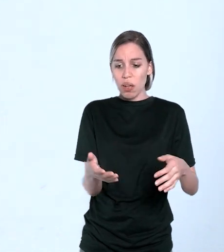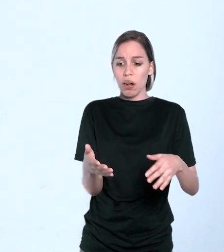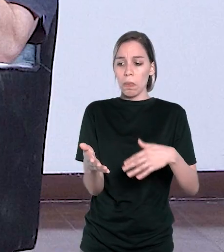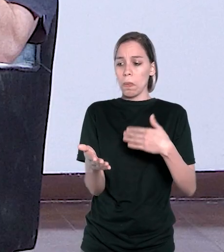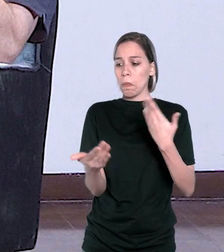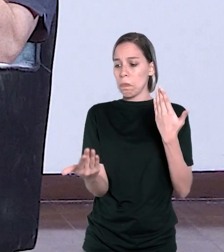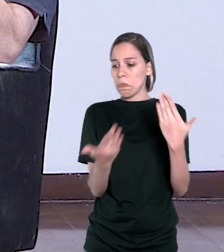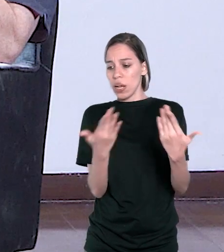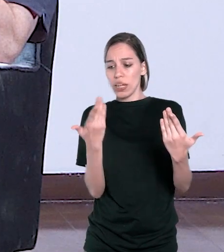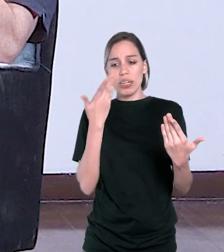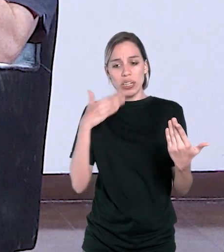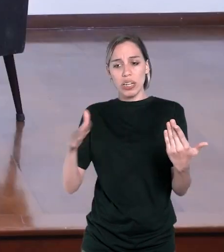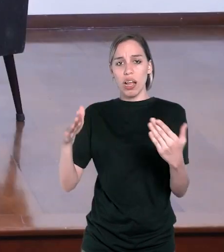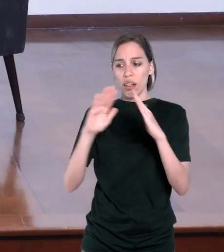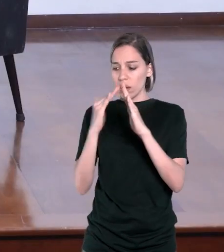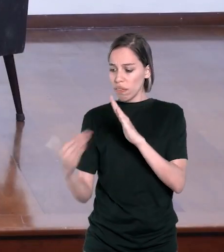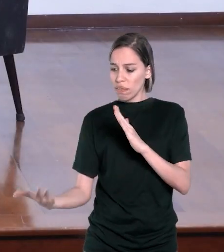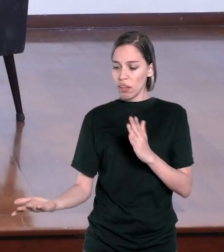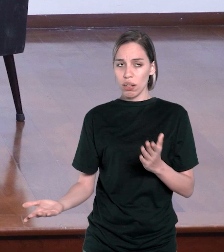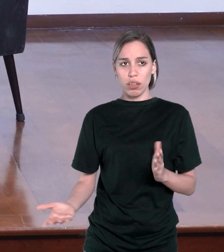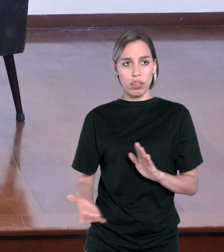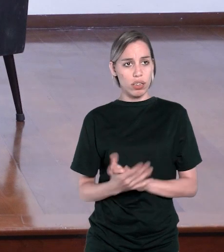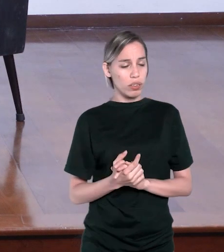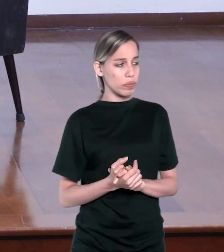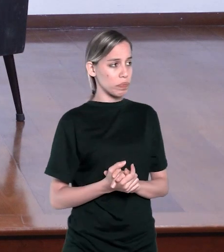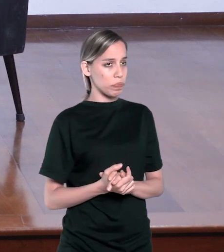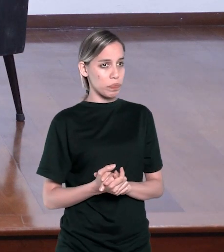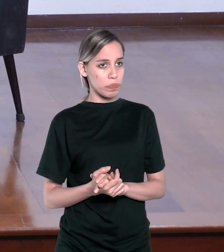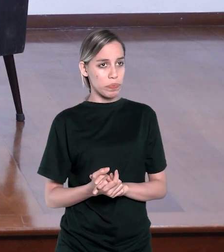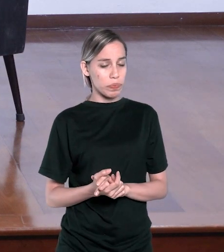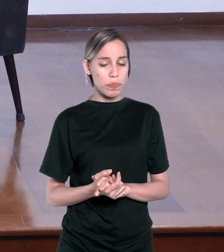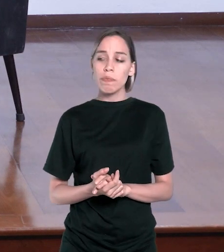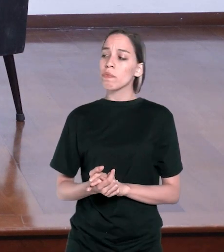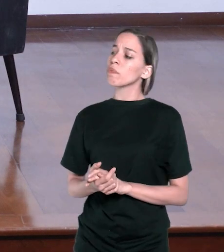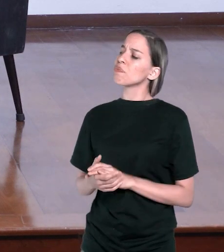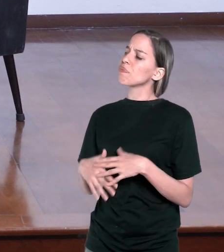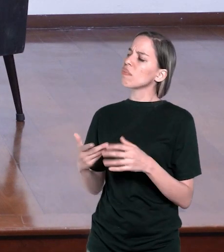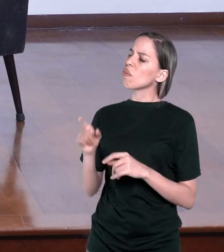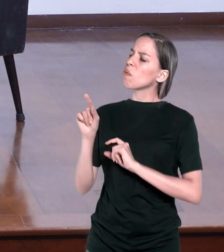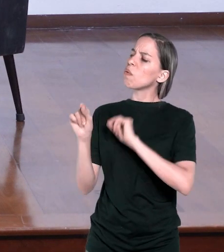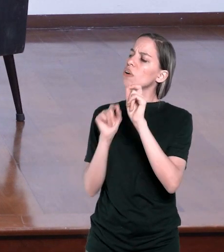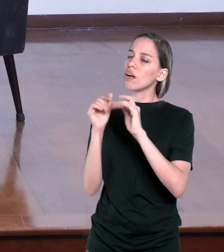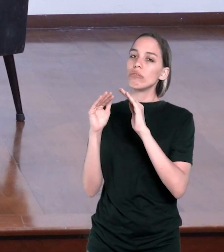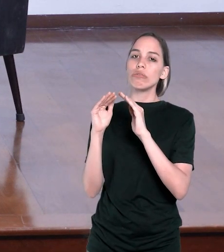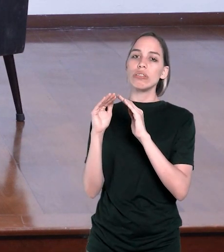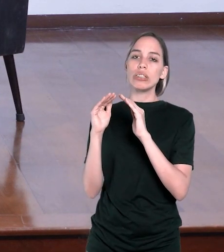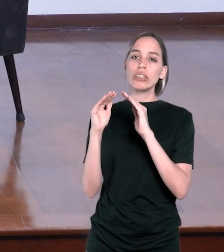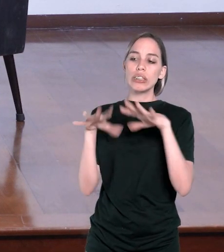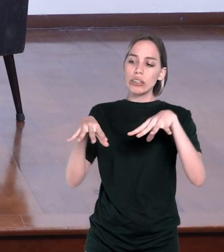morro. Vamos falar do castelo? Vamos falar do castelo. O castelo tem um pouco dessa questão. Para mim é